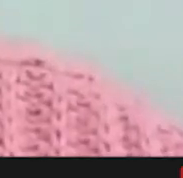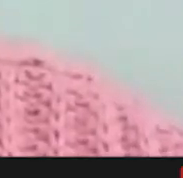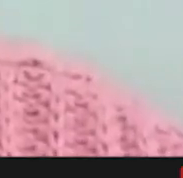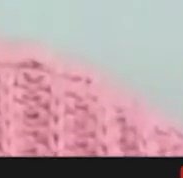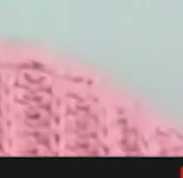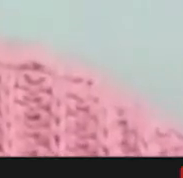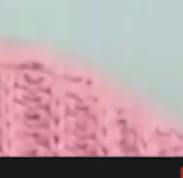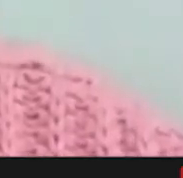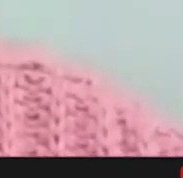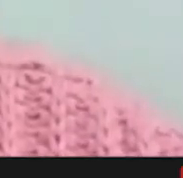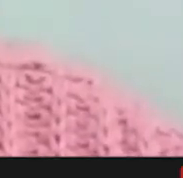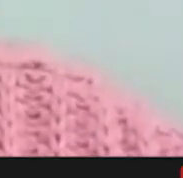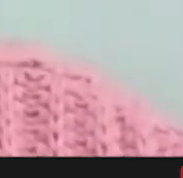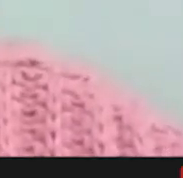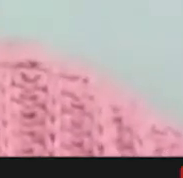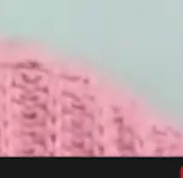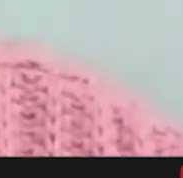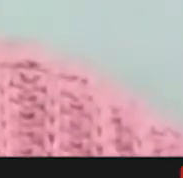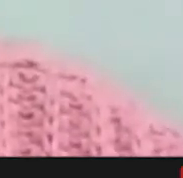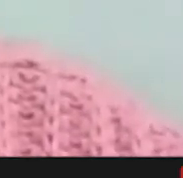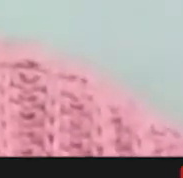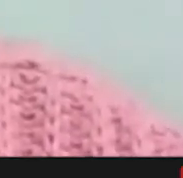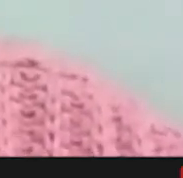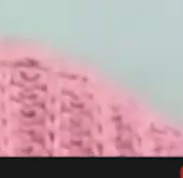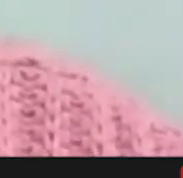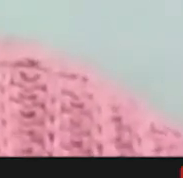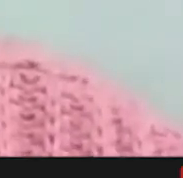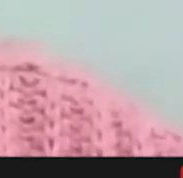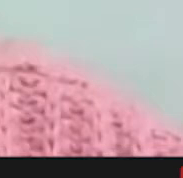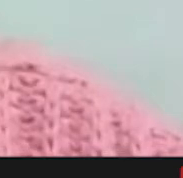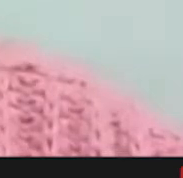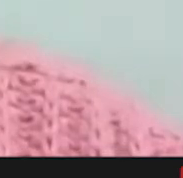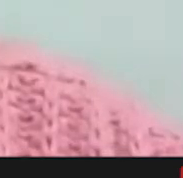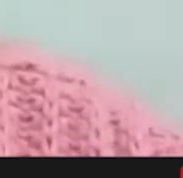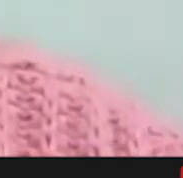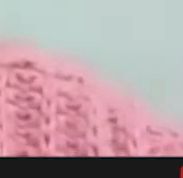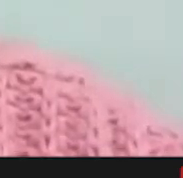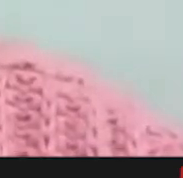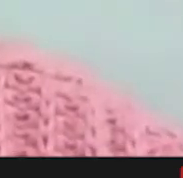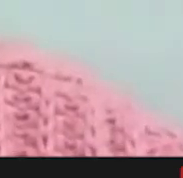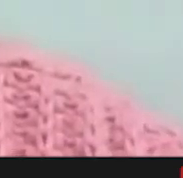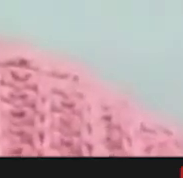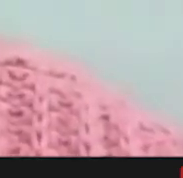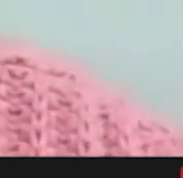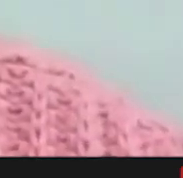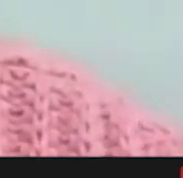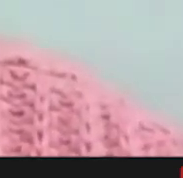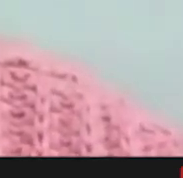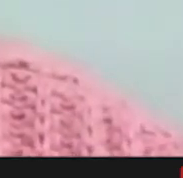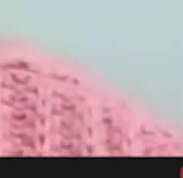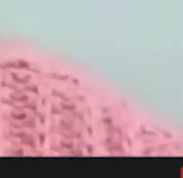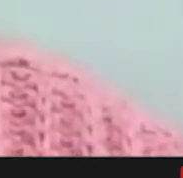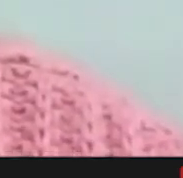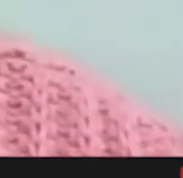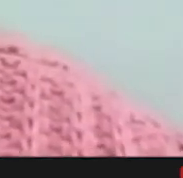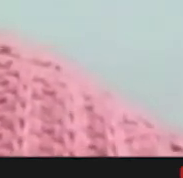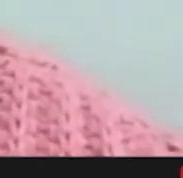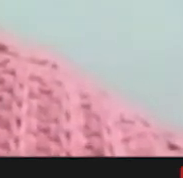ultrapassou aí mais de 1 milhão, quase 1,5 milhão de casos, é uma coisa gigantesca,